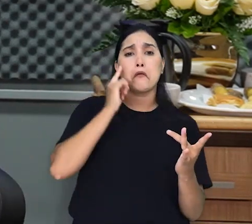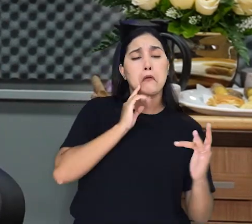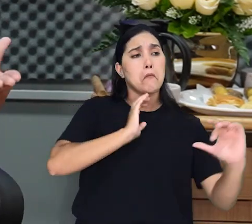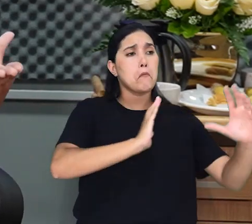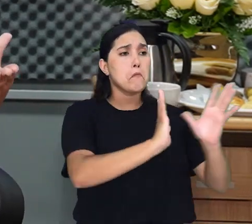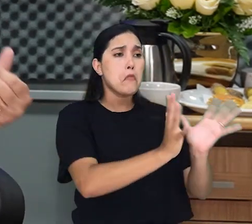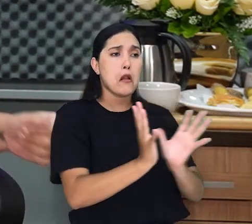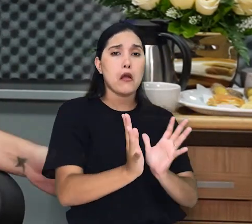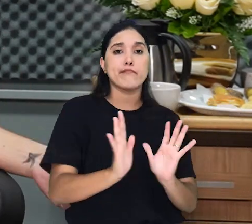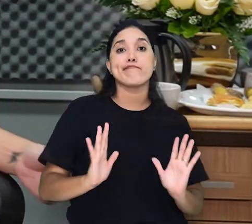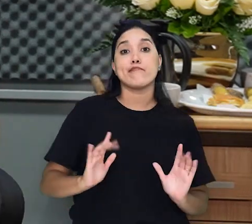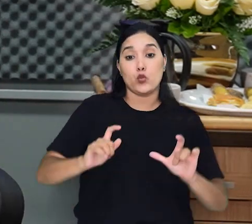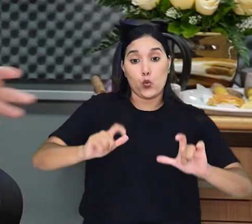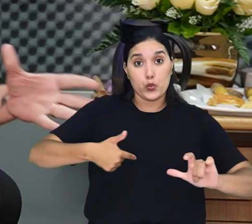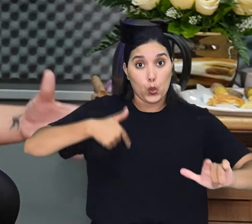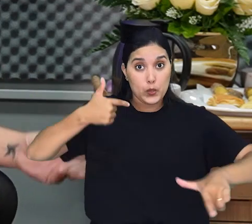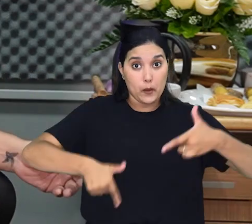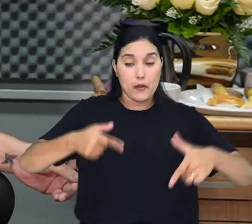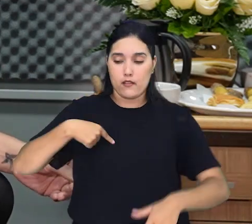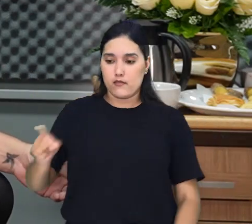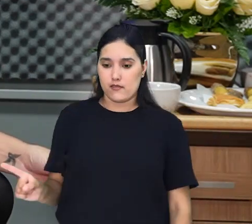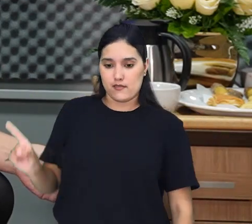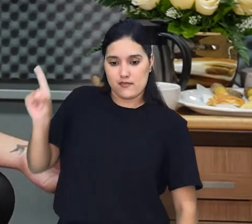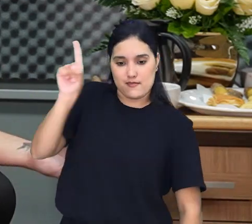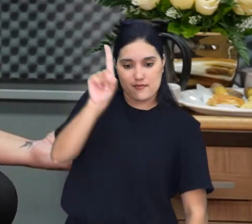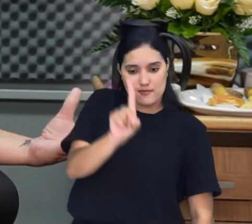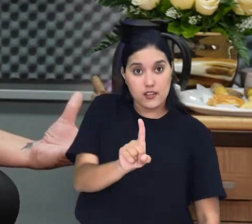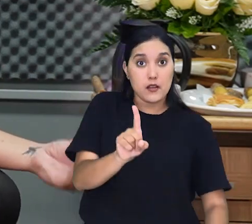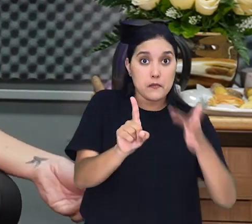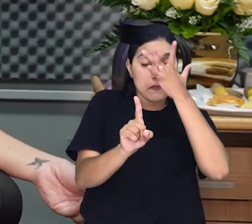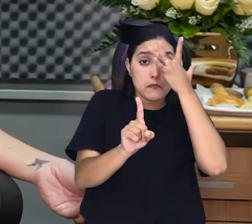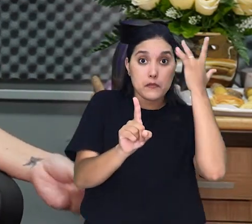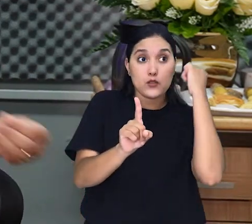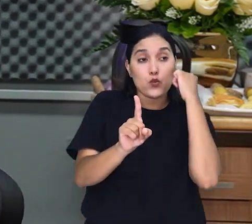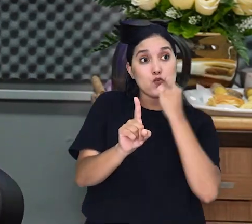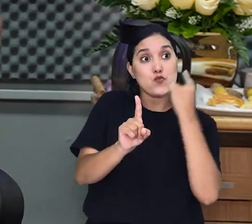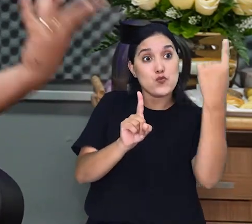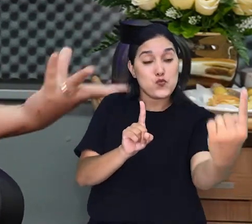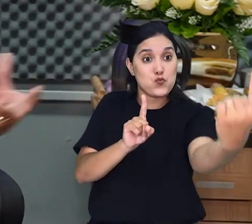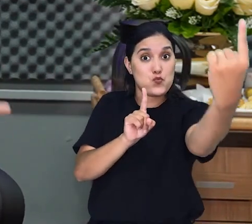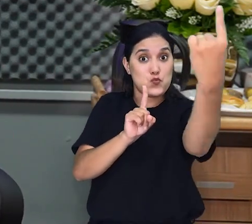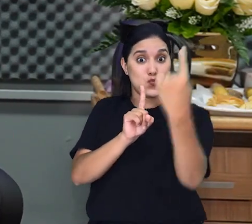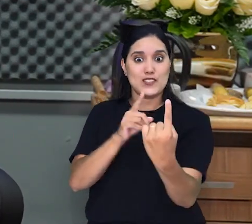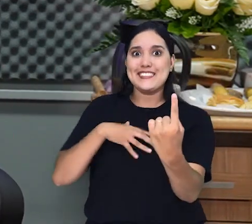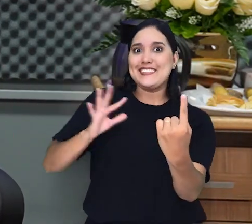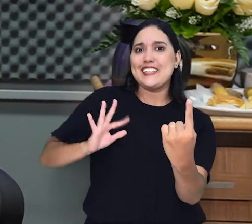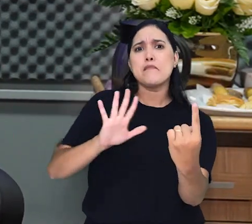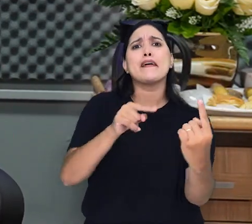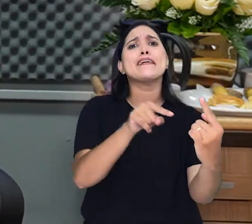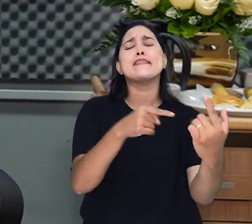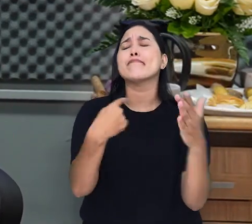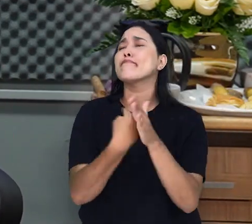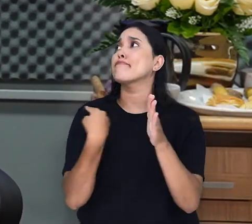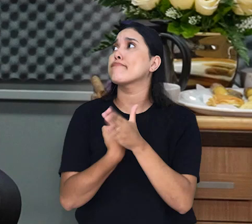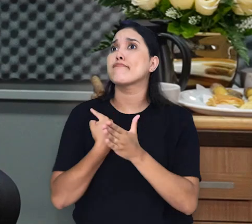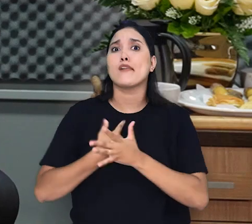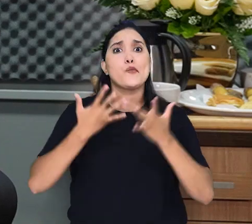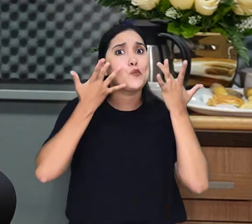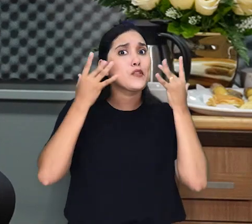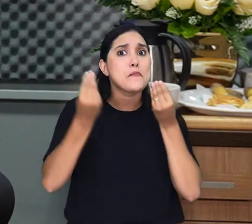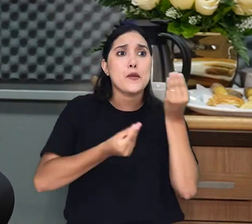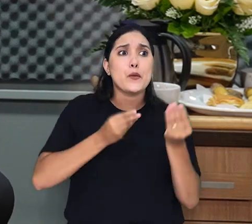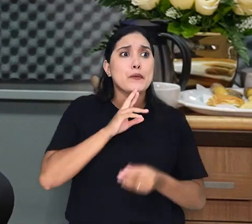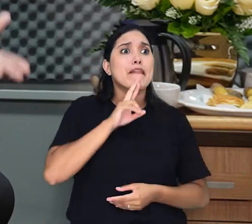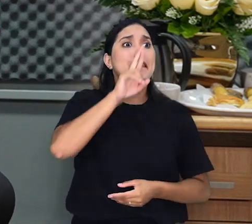trabalhava, quando eu atendia, nossa, eu ficava muito feliz, só que aí o surdo vinha comigo, fazia várias perguntas, eu não sabia como lidar com